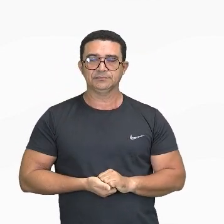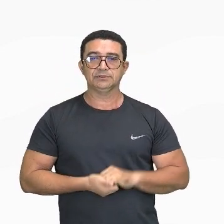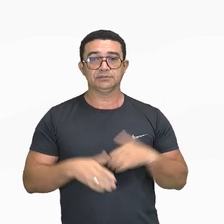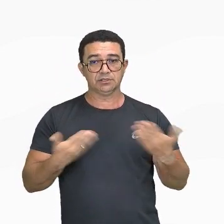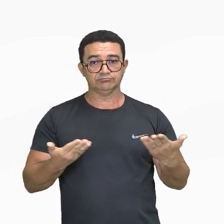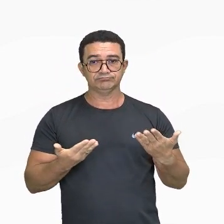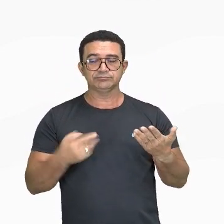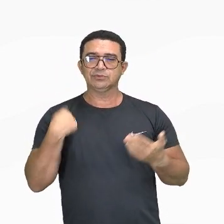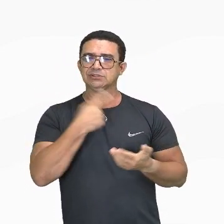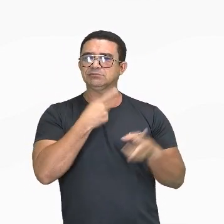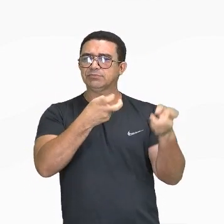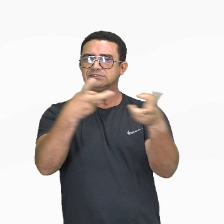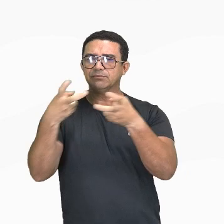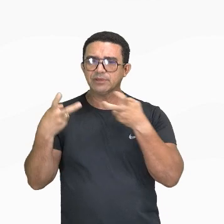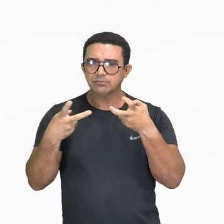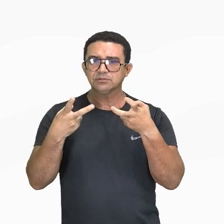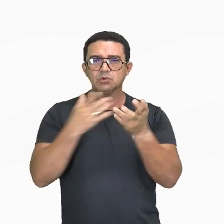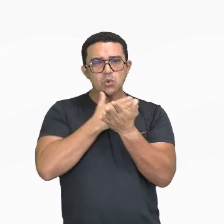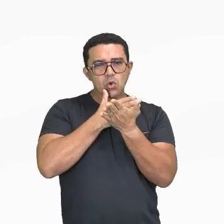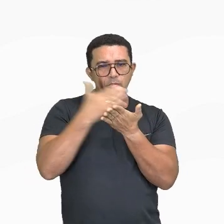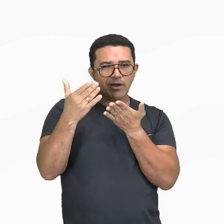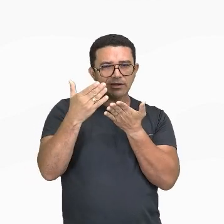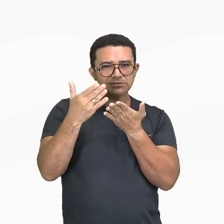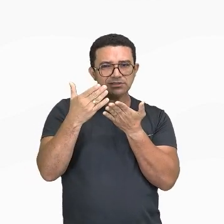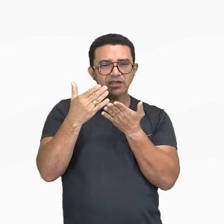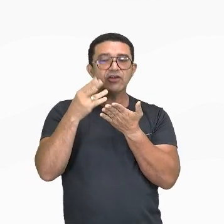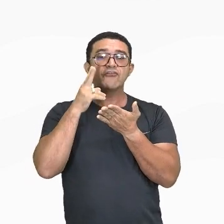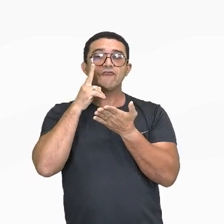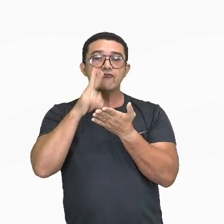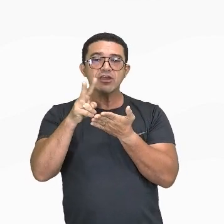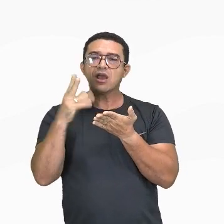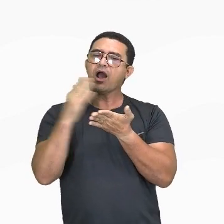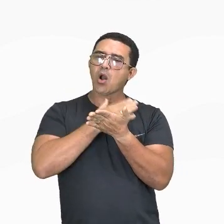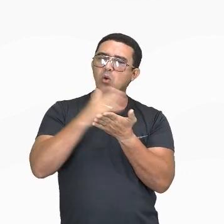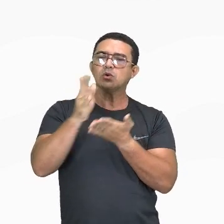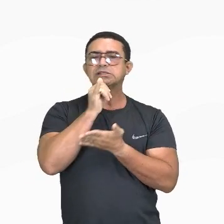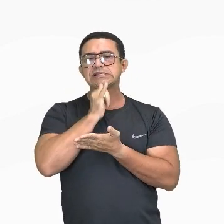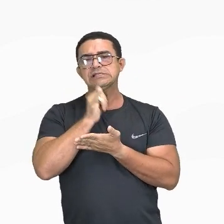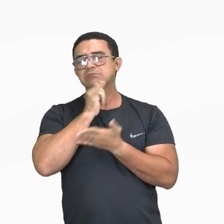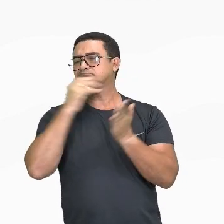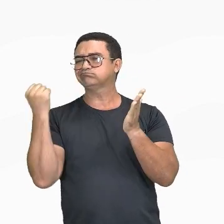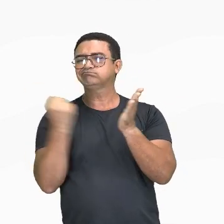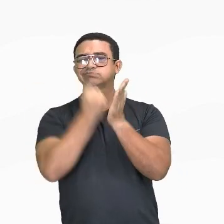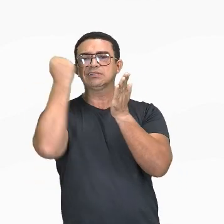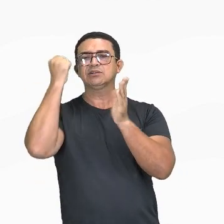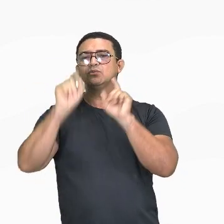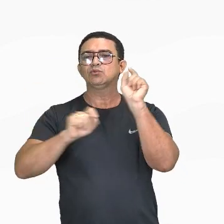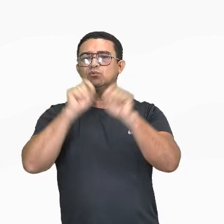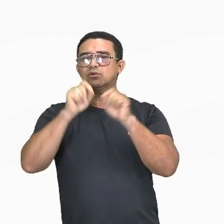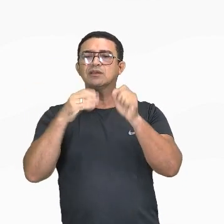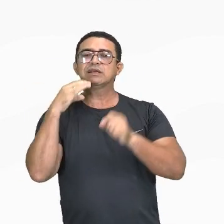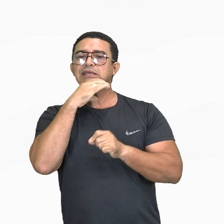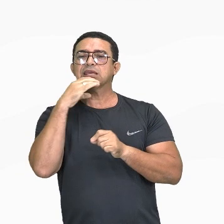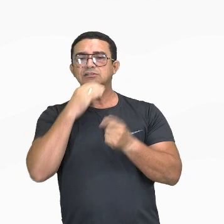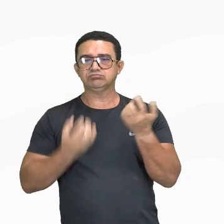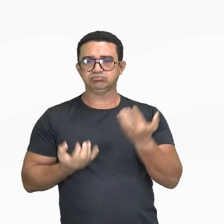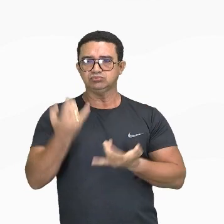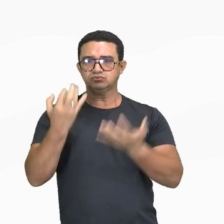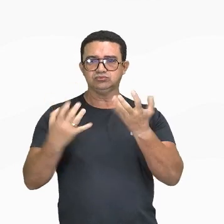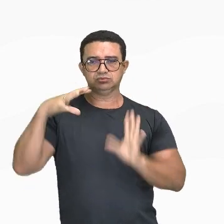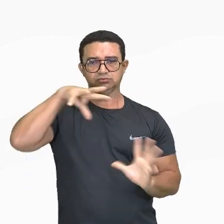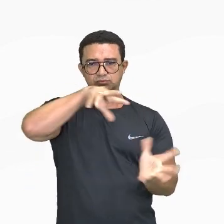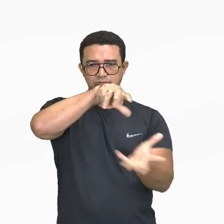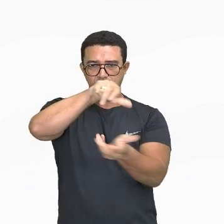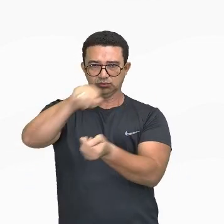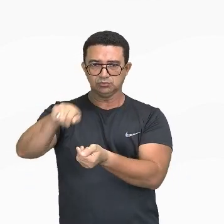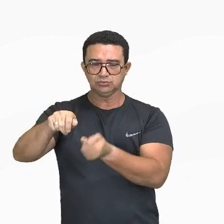gente visualiza e vai começar a falar e visualizar alguns exemplos desses impactos aí do aquecimento global nos